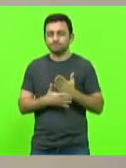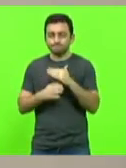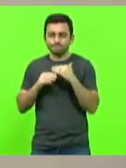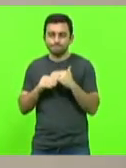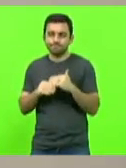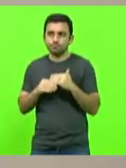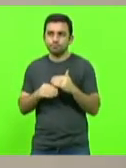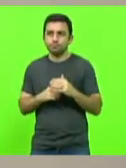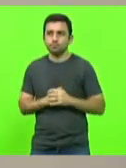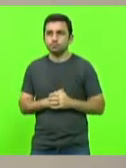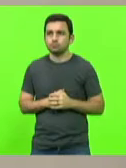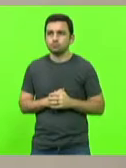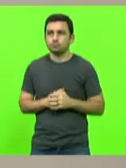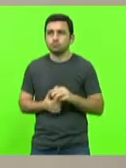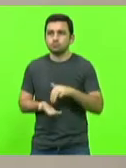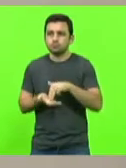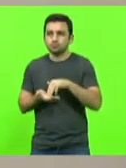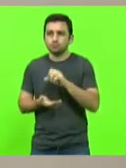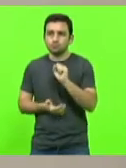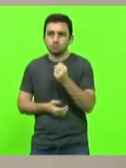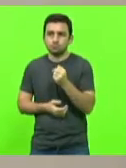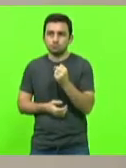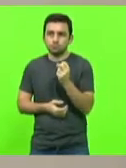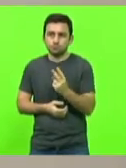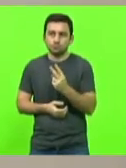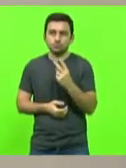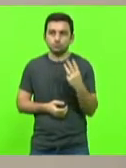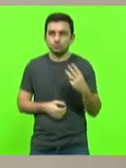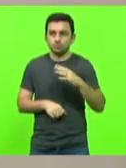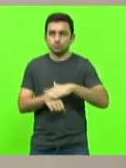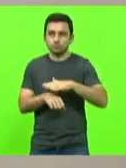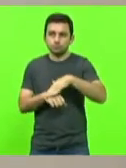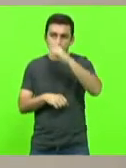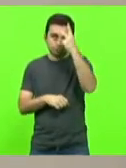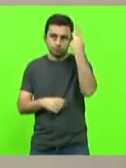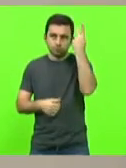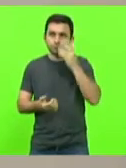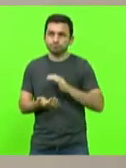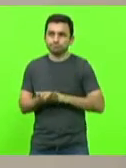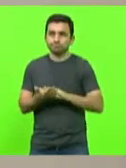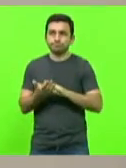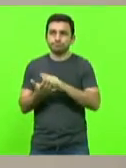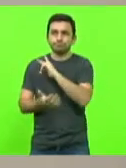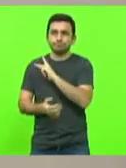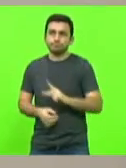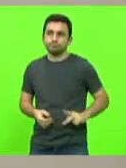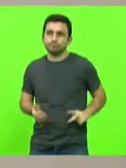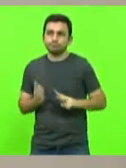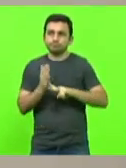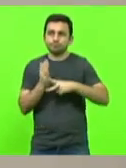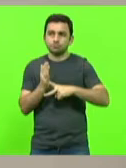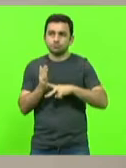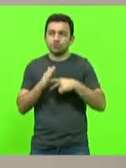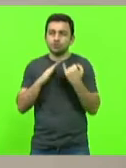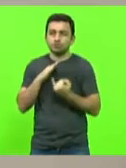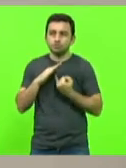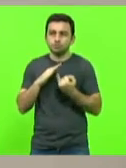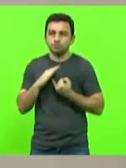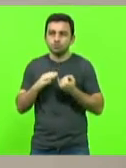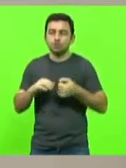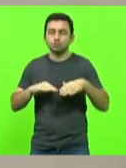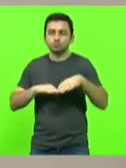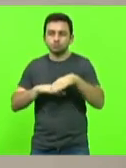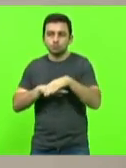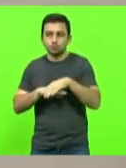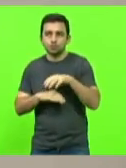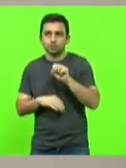por unanimidade. Moção 823, autor deputada Paulinha, manifestando aplausos ao presidente do Sindicato das Indústrias de Calçados de São